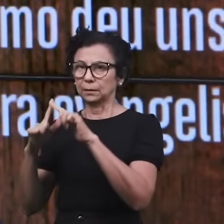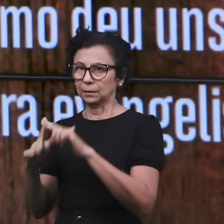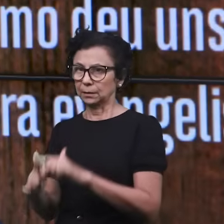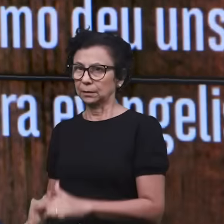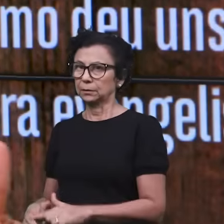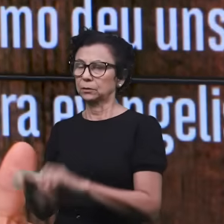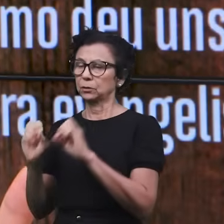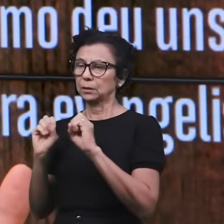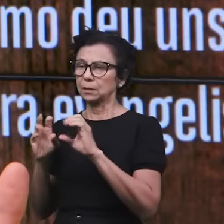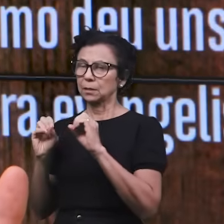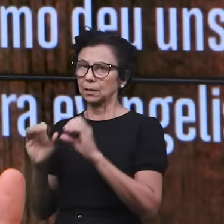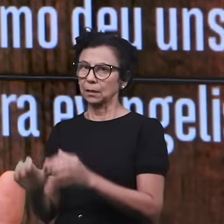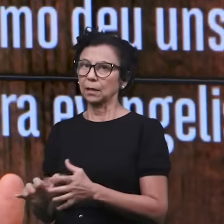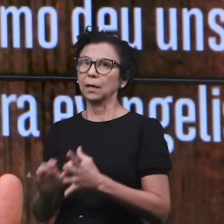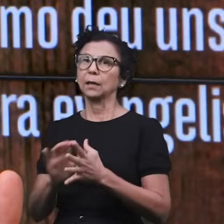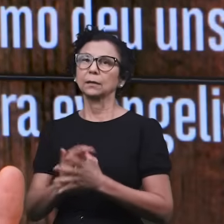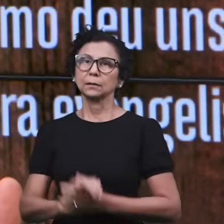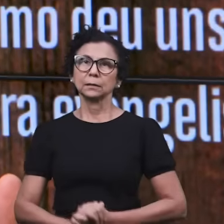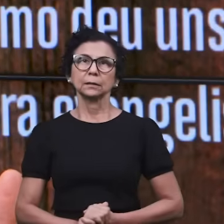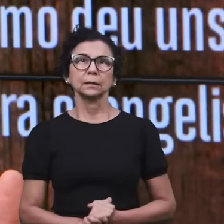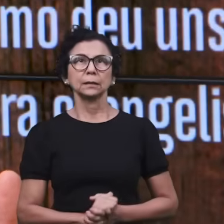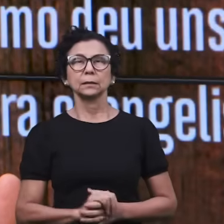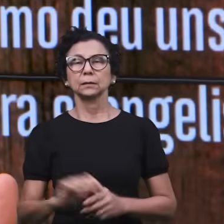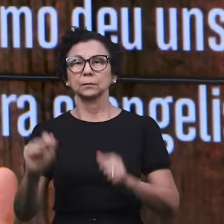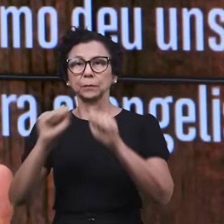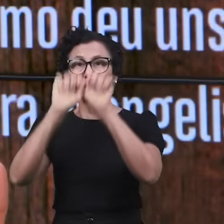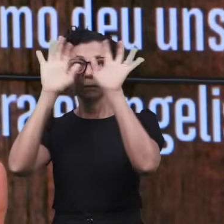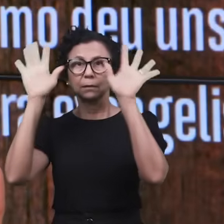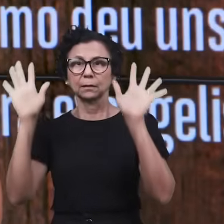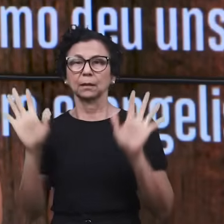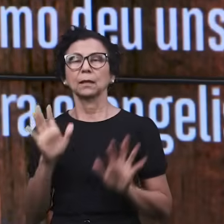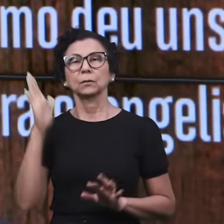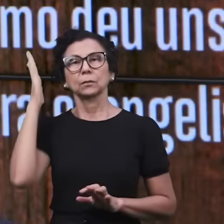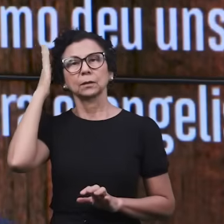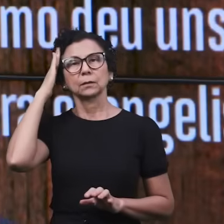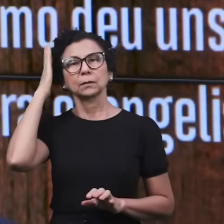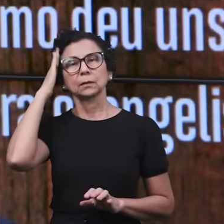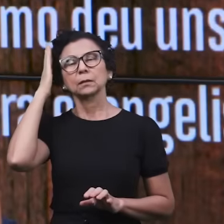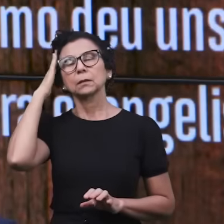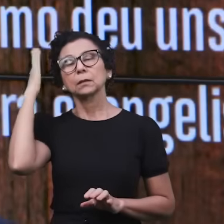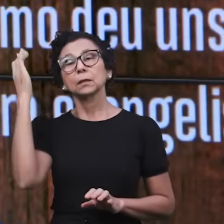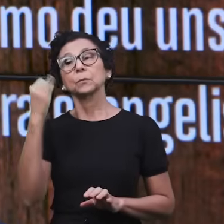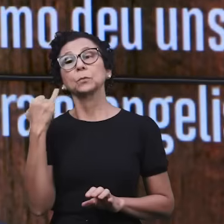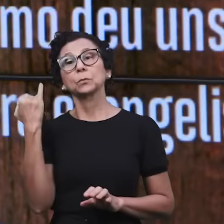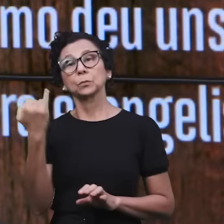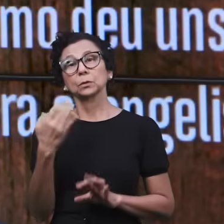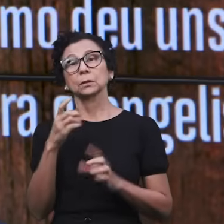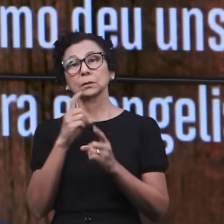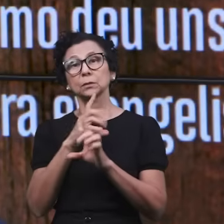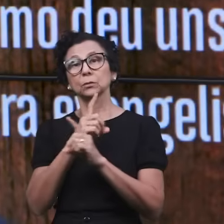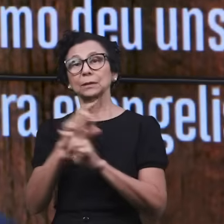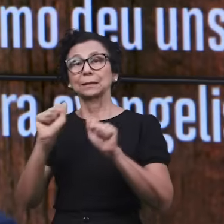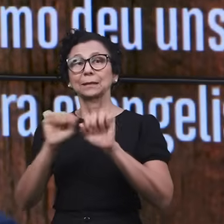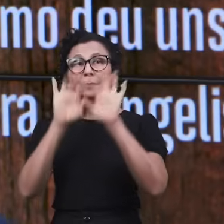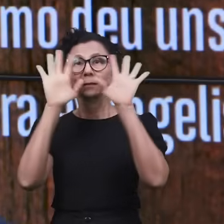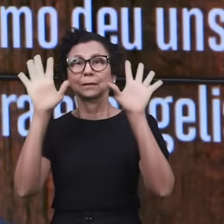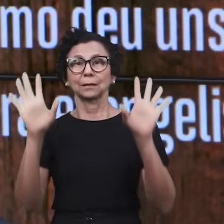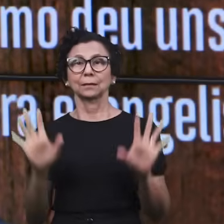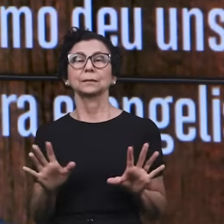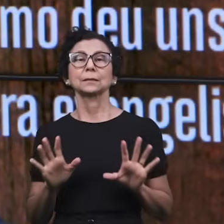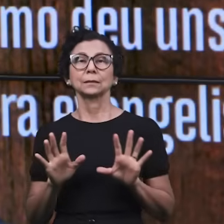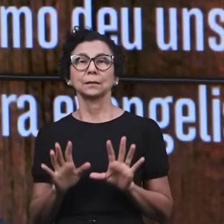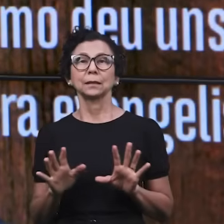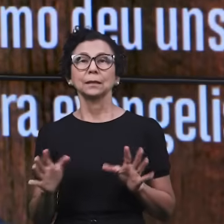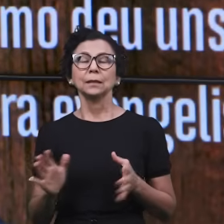né, inteligível, né? Que todos possam entender. Né? Essa doutrina é importante que ela chegue dessa forma, né? O ministério